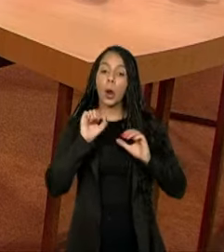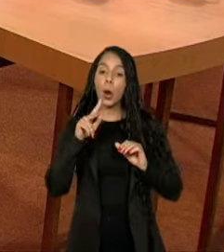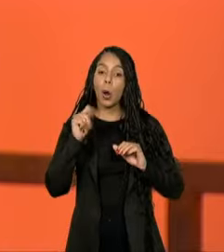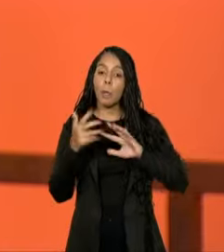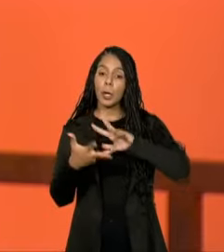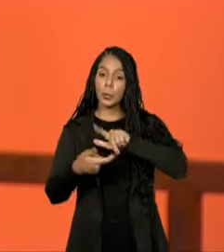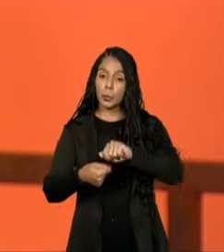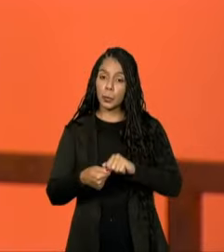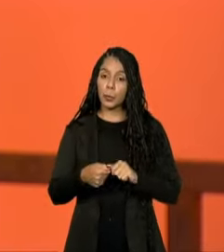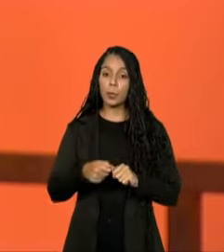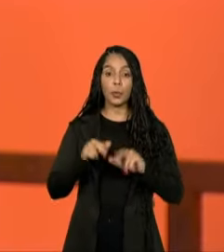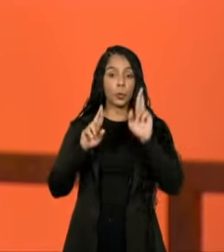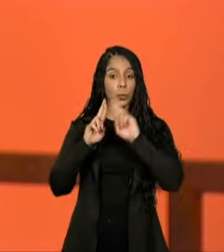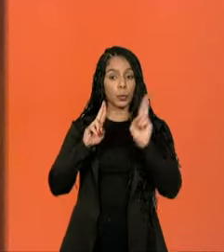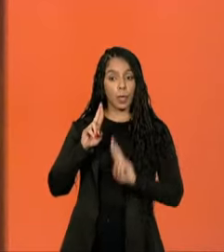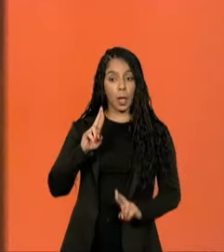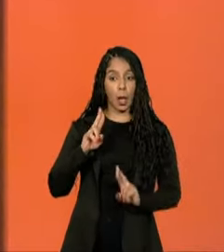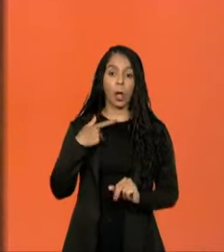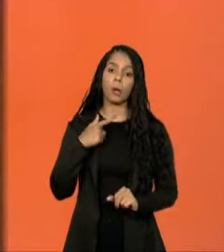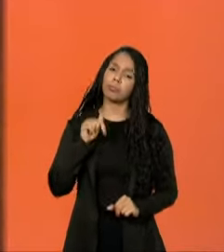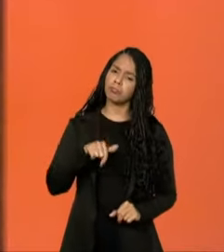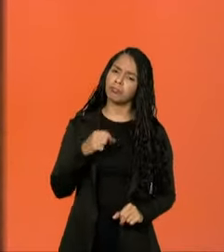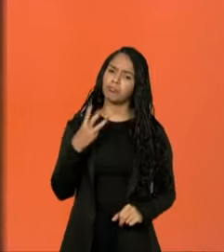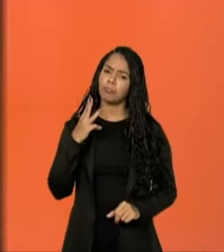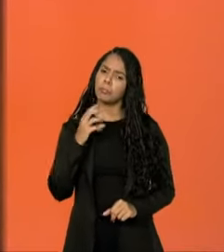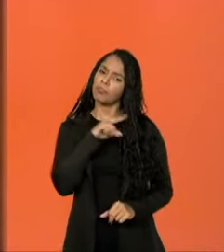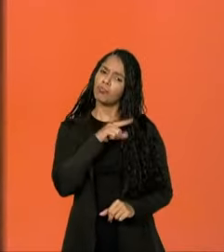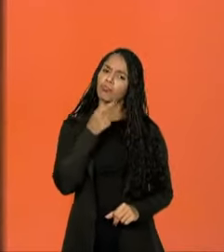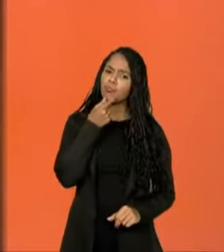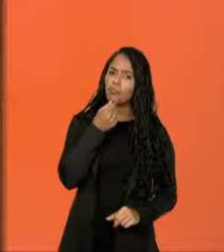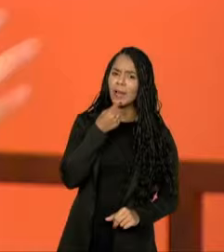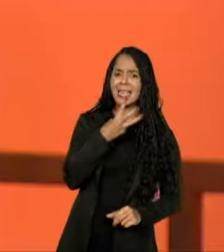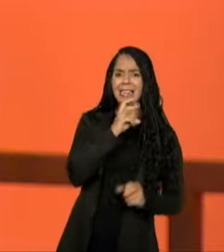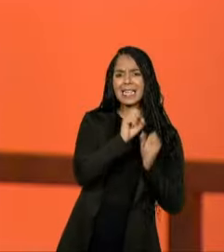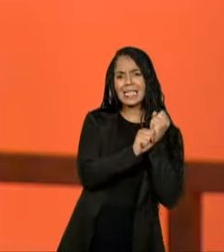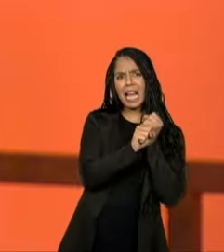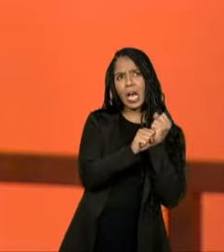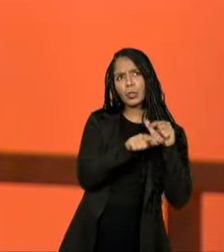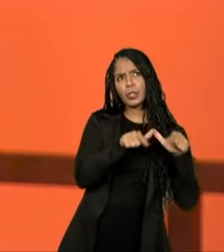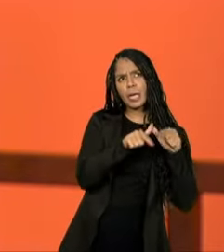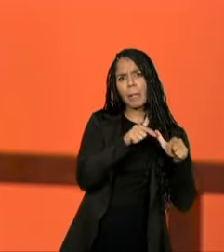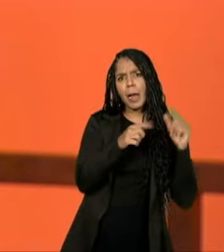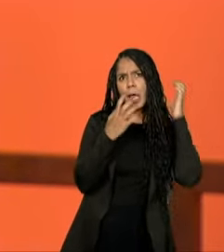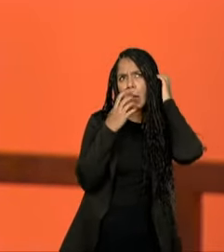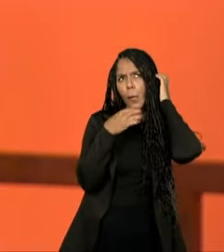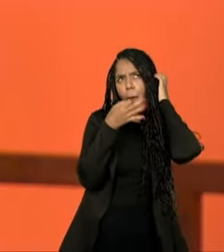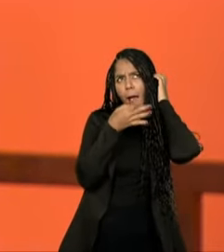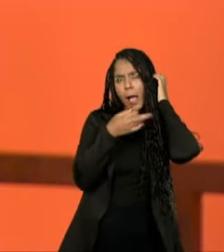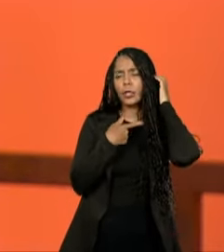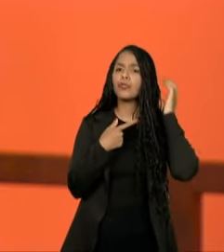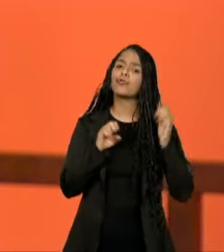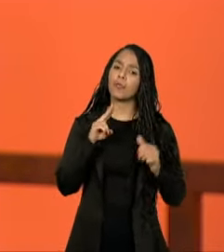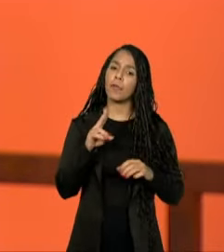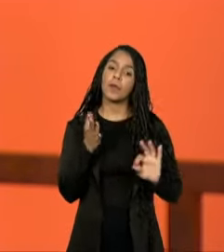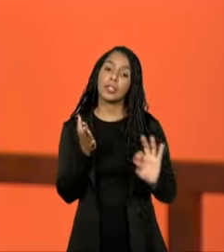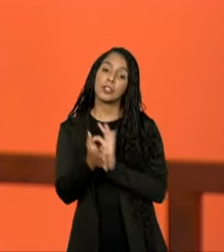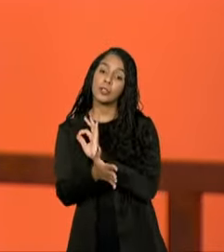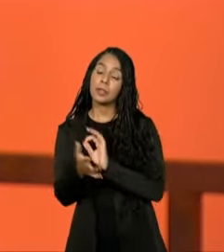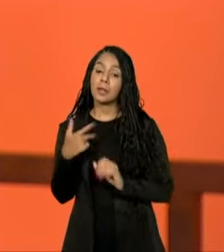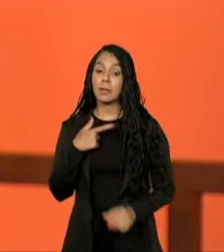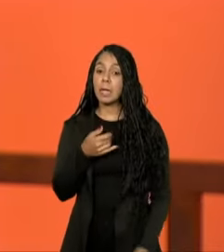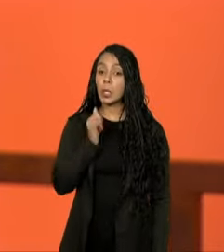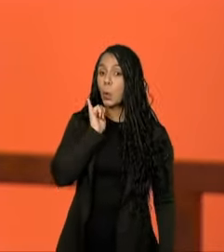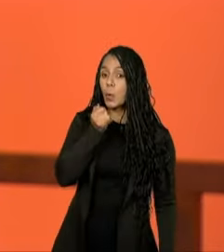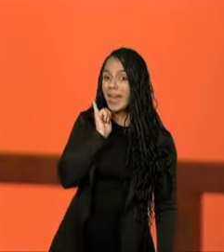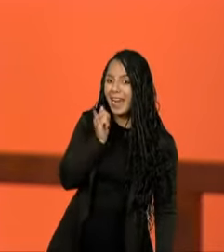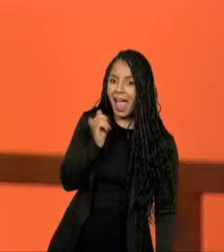bom... Esse coroa, 30 anos de rádio, disse que eu sirvo para ser locutora, eu vou me inscrever, né? Só que eu não narrava, eu era